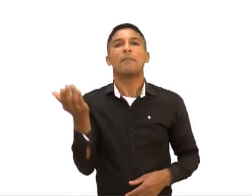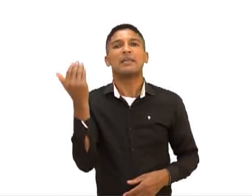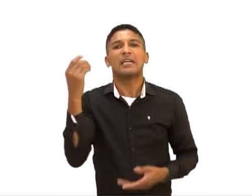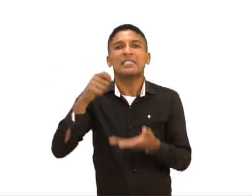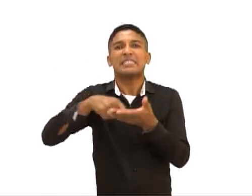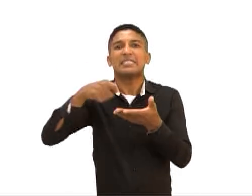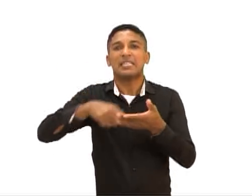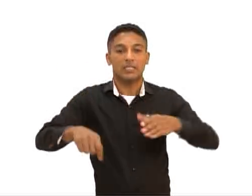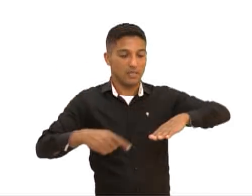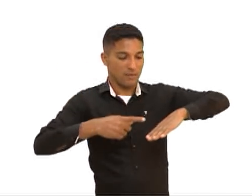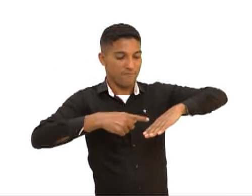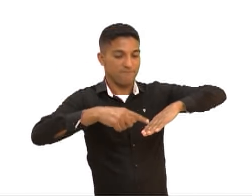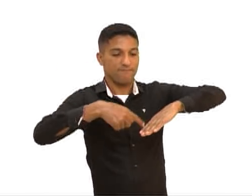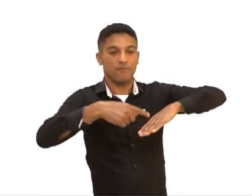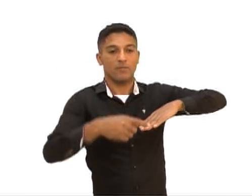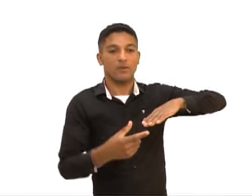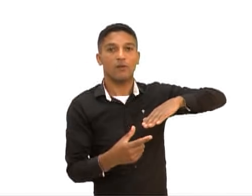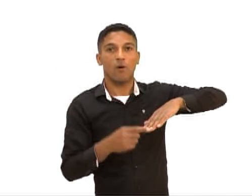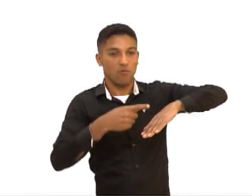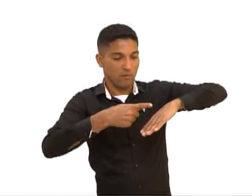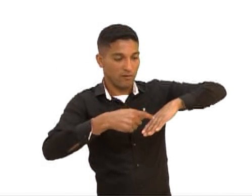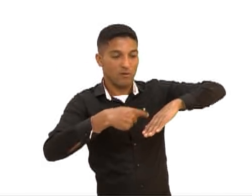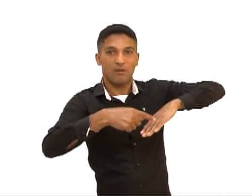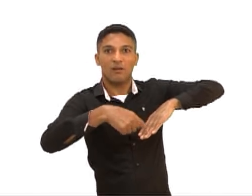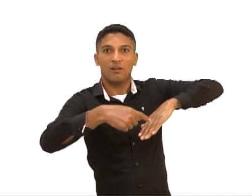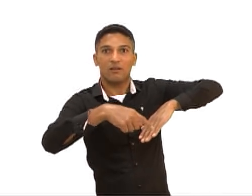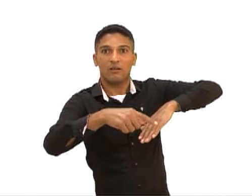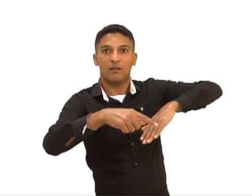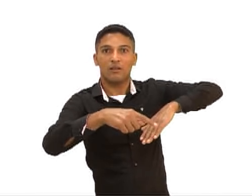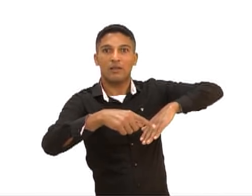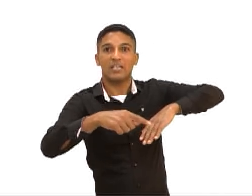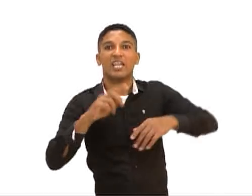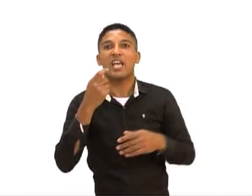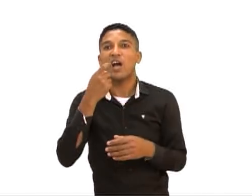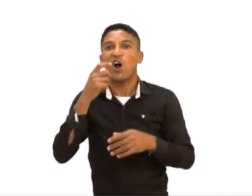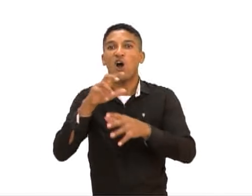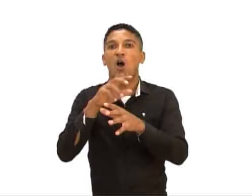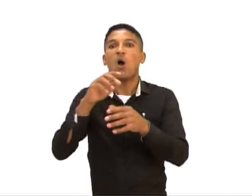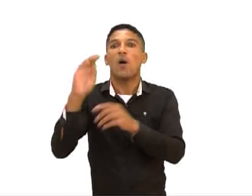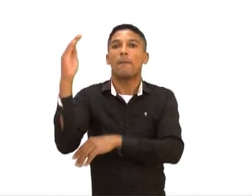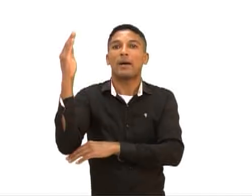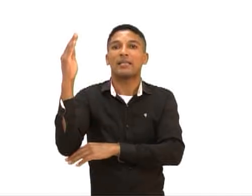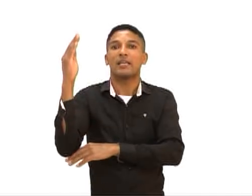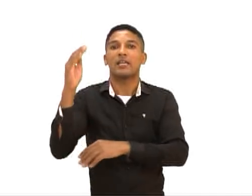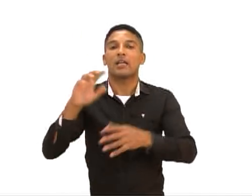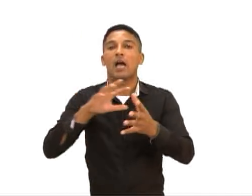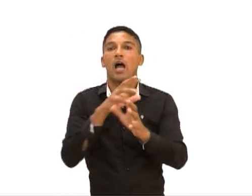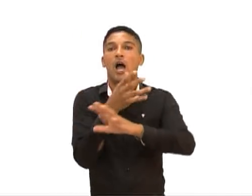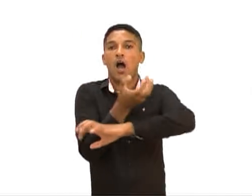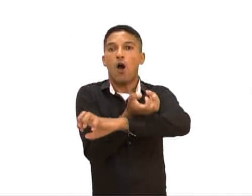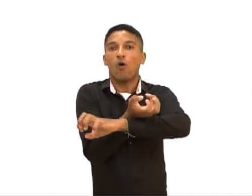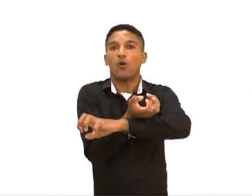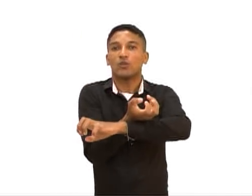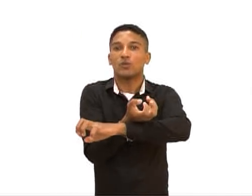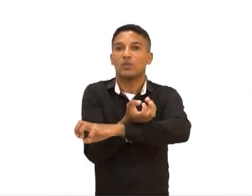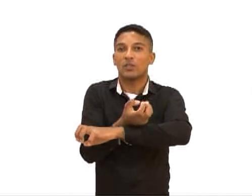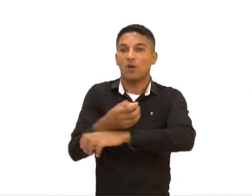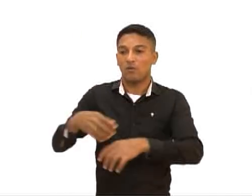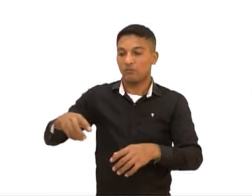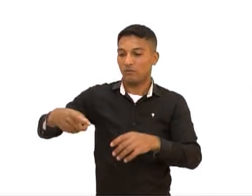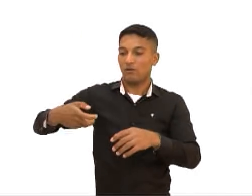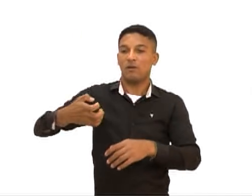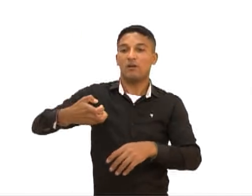cuneiforme, tipo criado pelos babilônicos, pedaços pontiagudos de madeira ou ossos eram usados para traçar